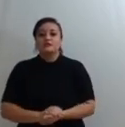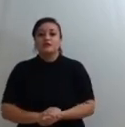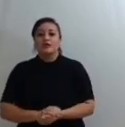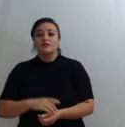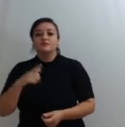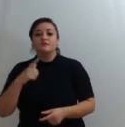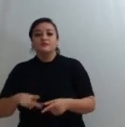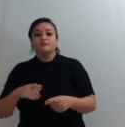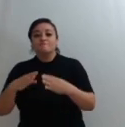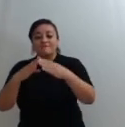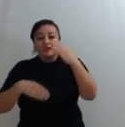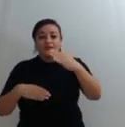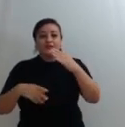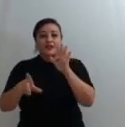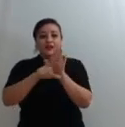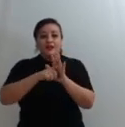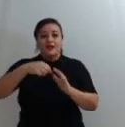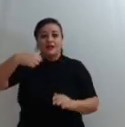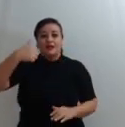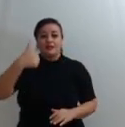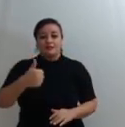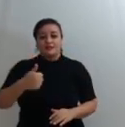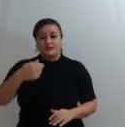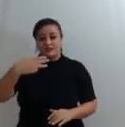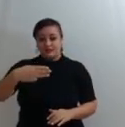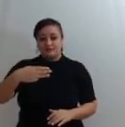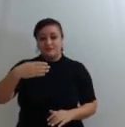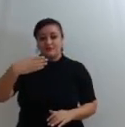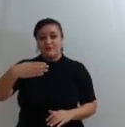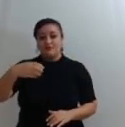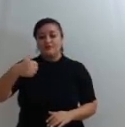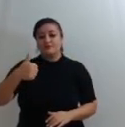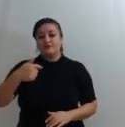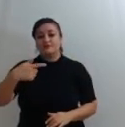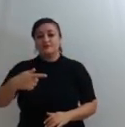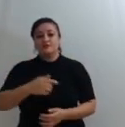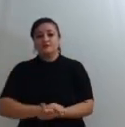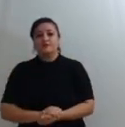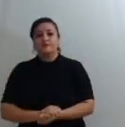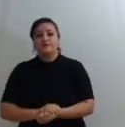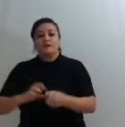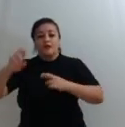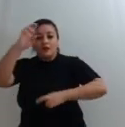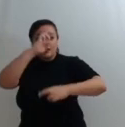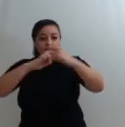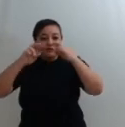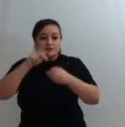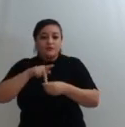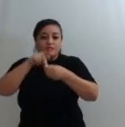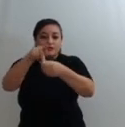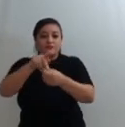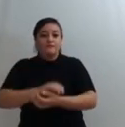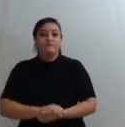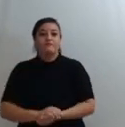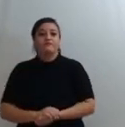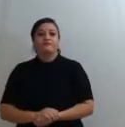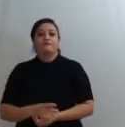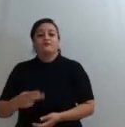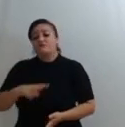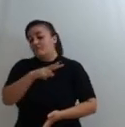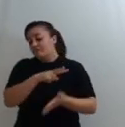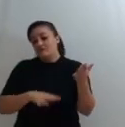enunciado 3.417. Nessa mesma linha, a manifestação da Subprocuradora-Geral da República, doutora Luísa, eu não vou fazer a leitura aqui,